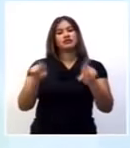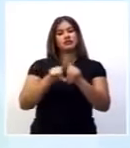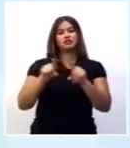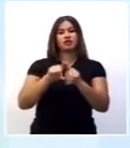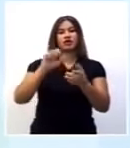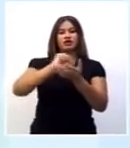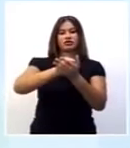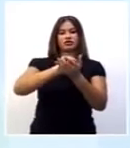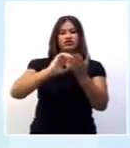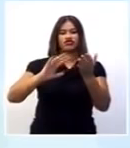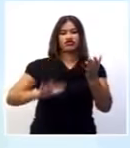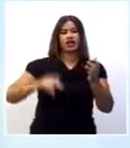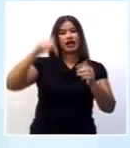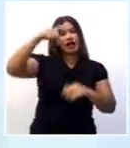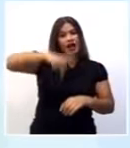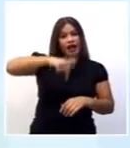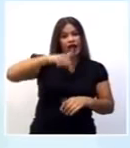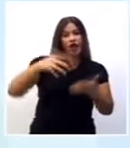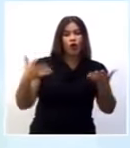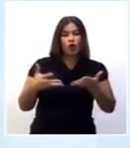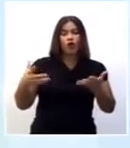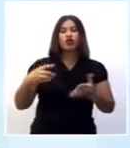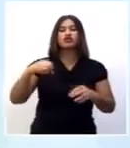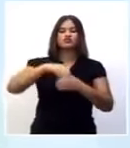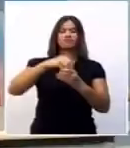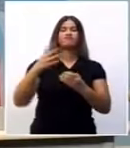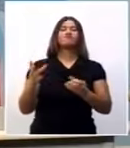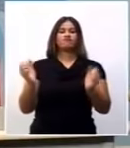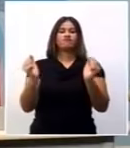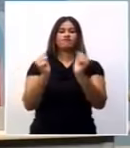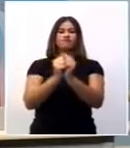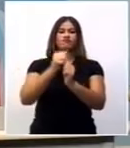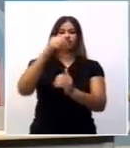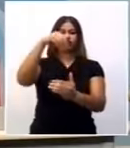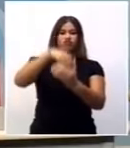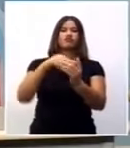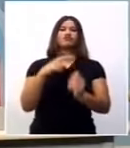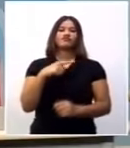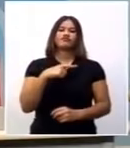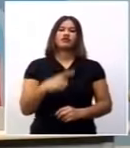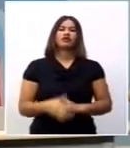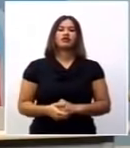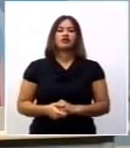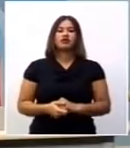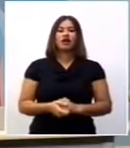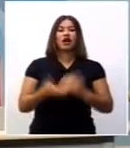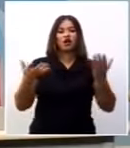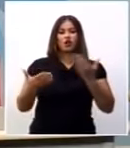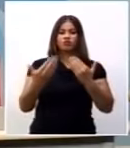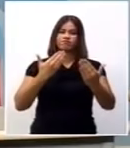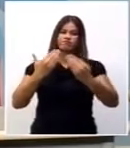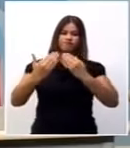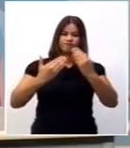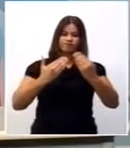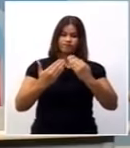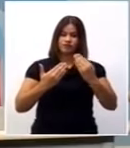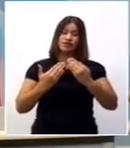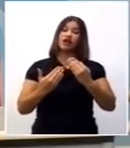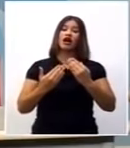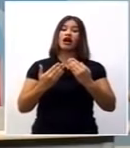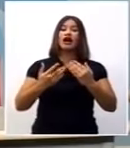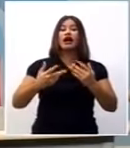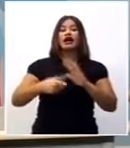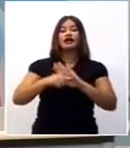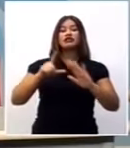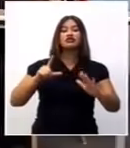atividades desta aula estão presentes nesse material, ok? Para começar a nossa conversa, a gente vai conversar um pouquinho sobre